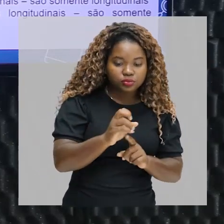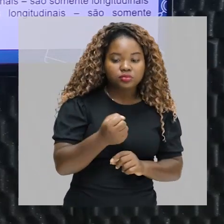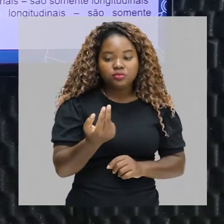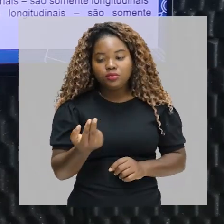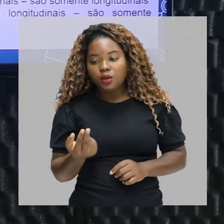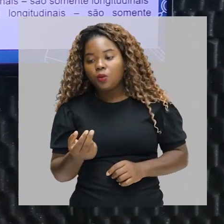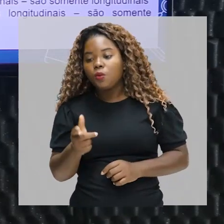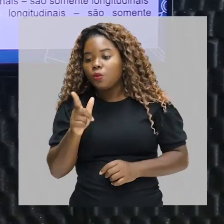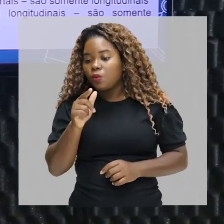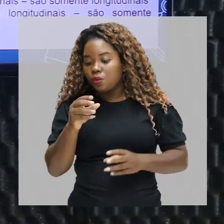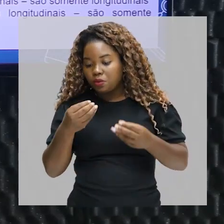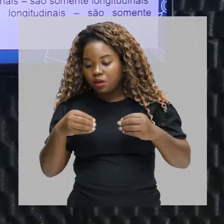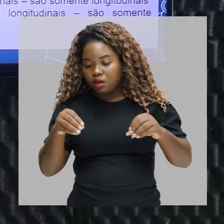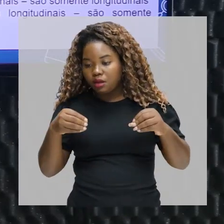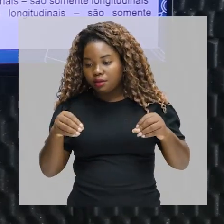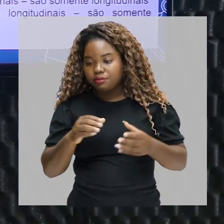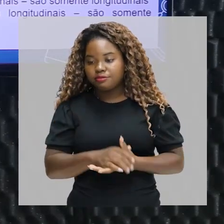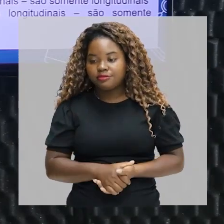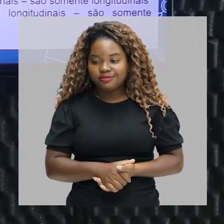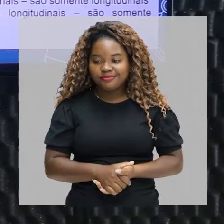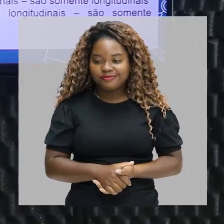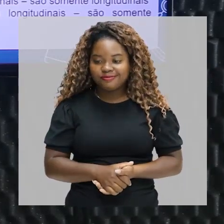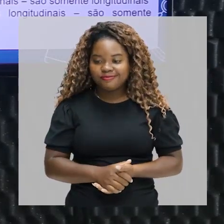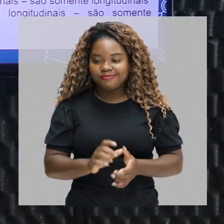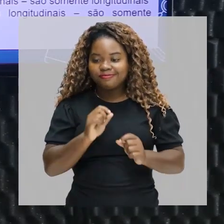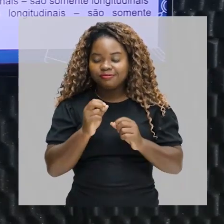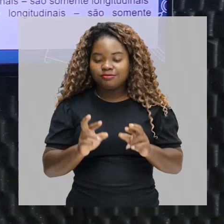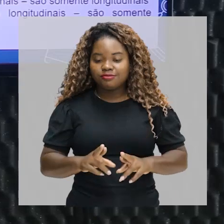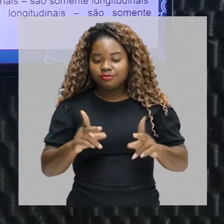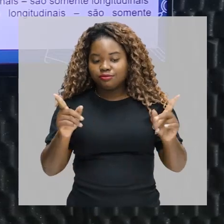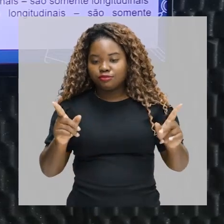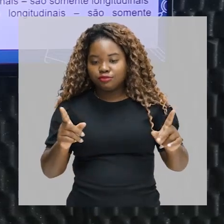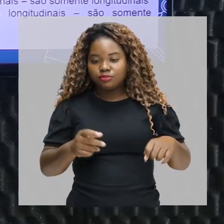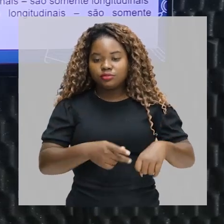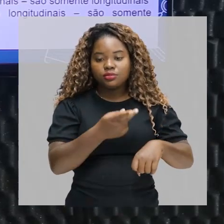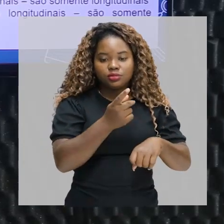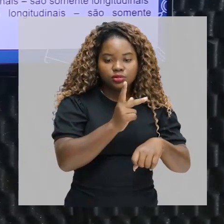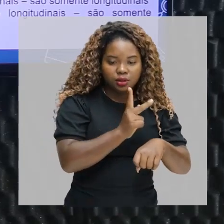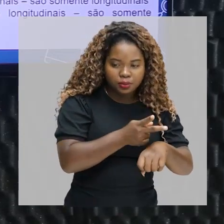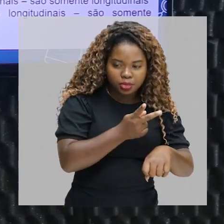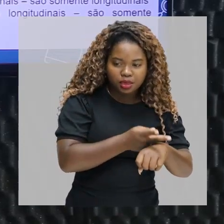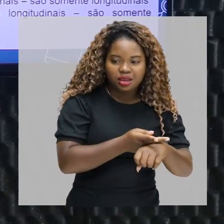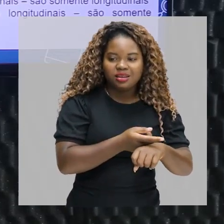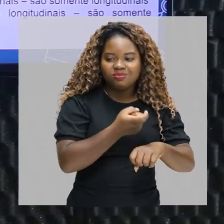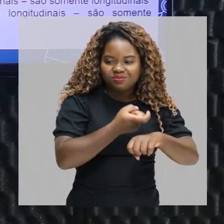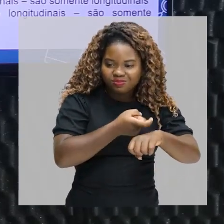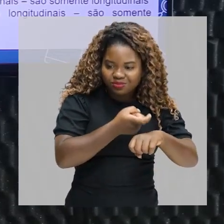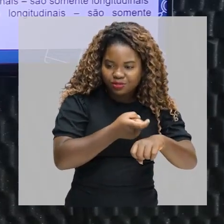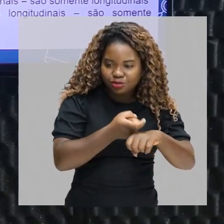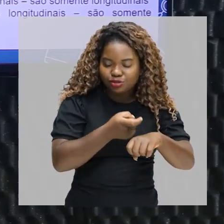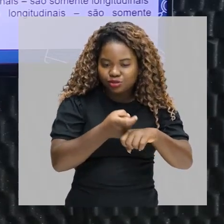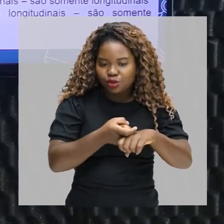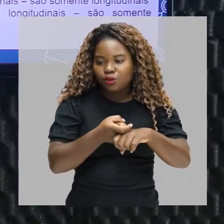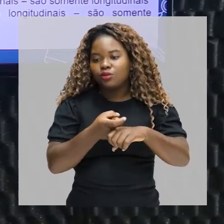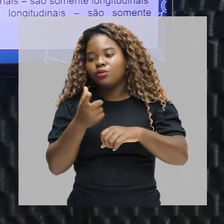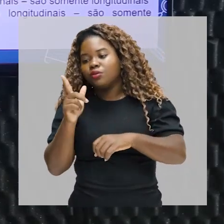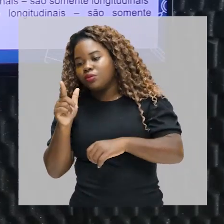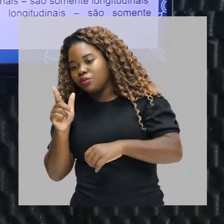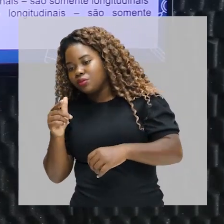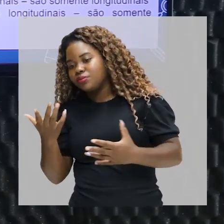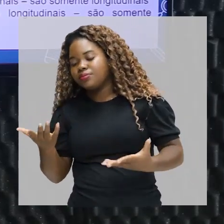E são fluidos. O que vai diferenciar um fluido de um sólido? É justamente esta mobilidade que os fluidos vão